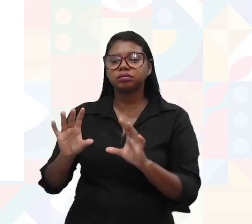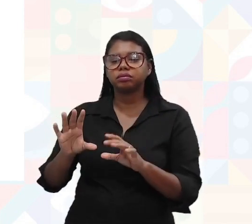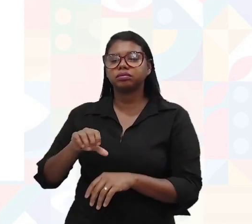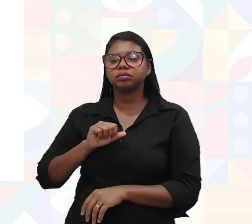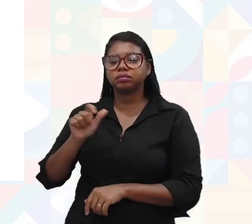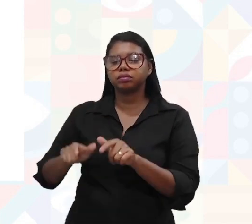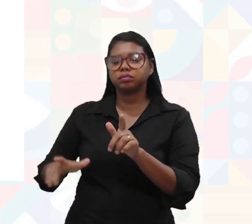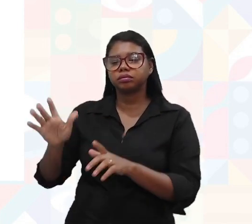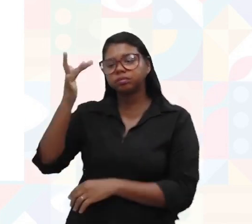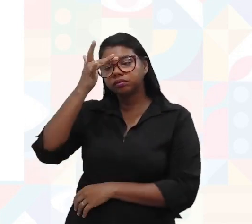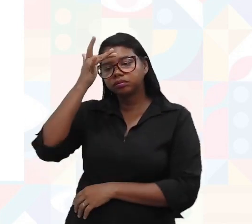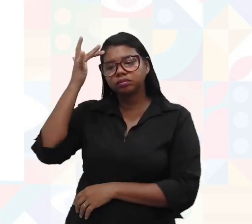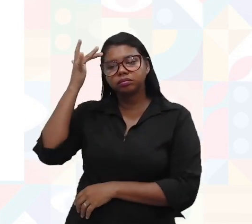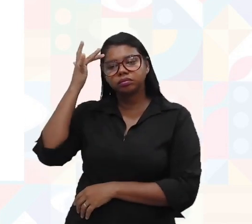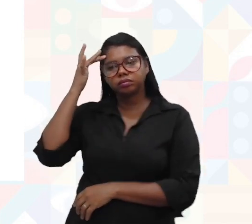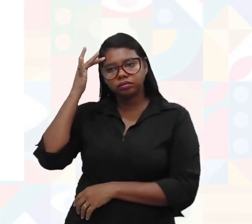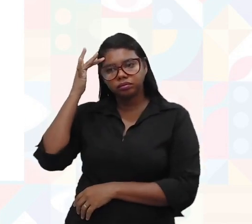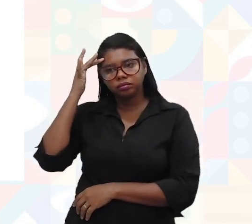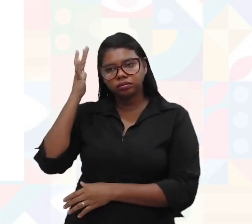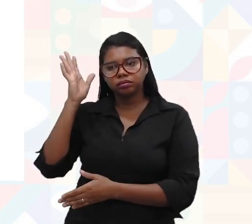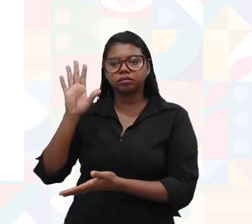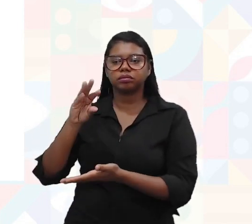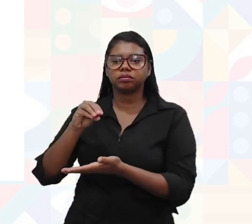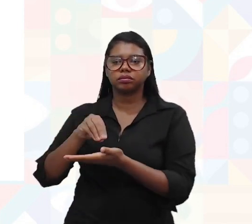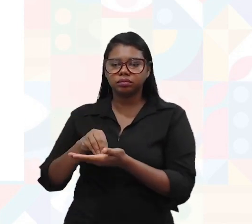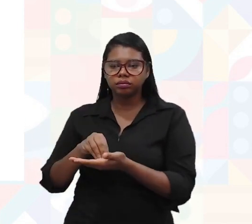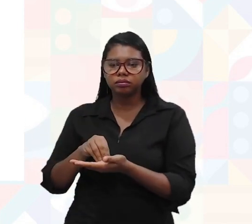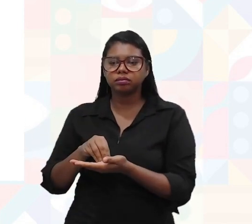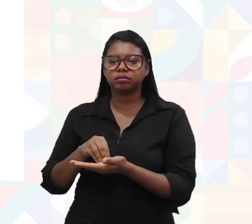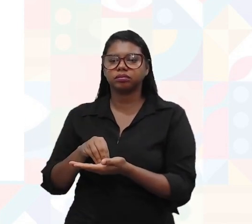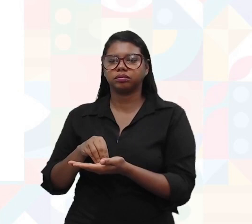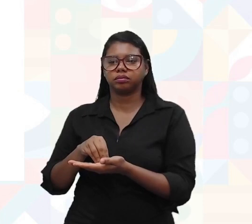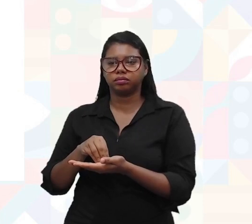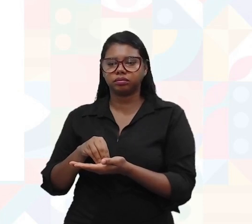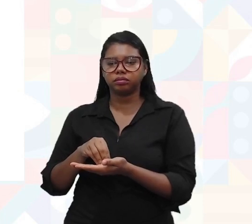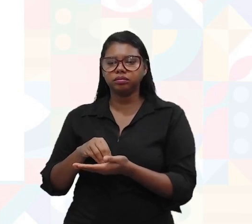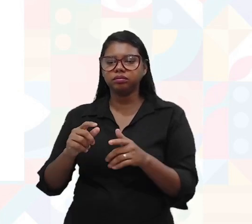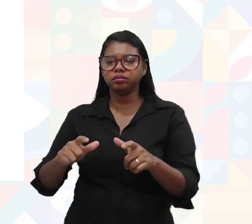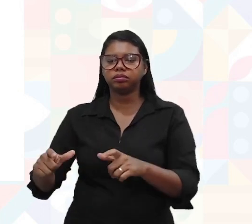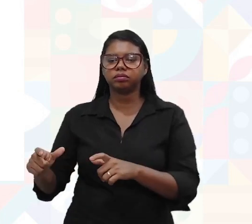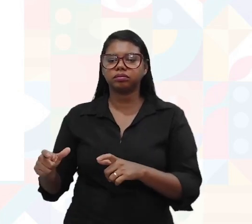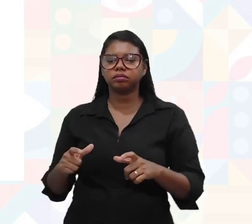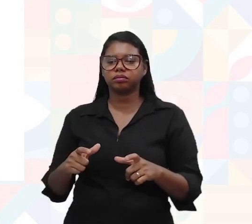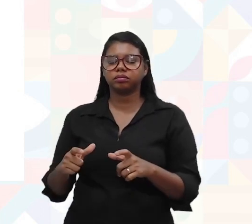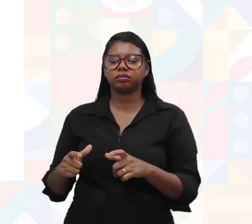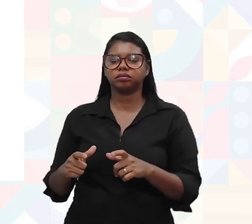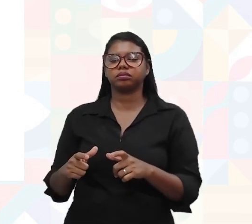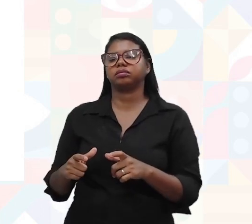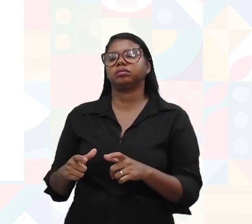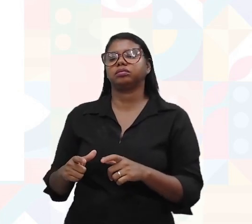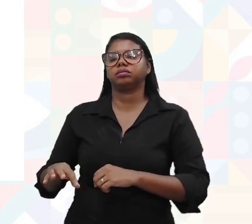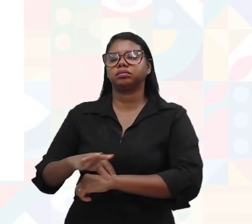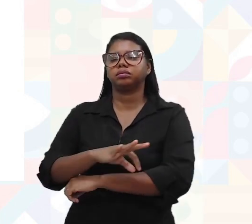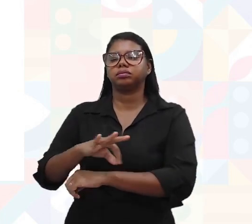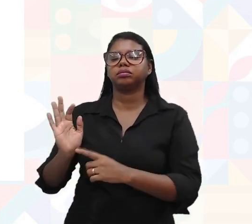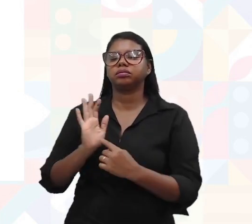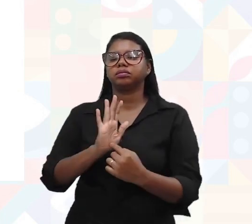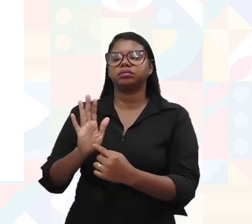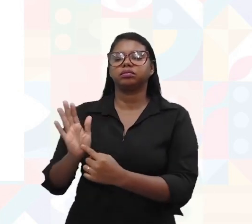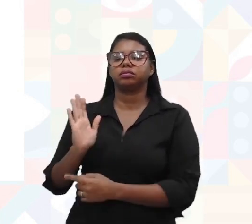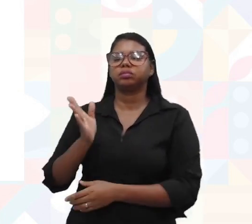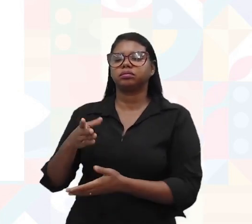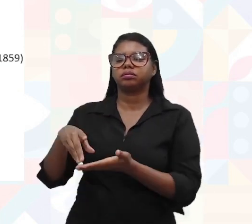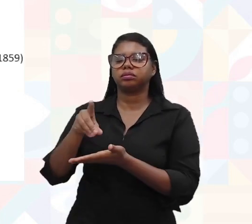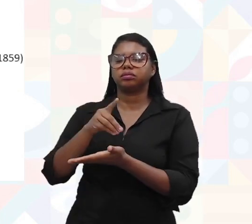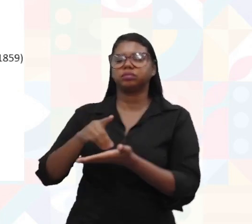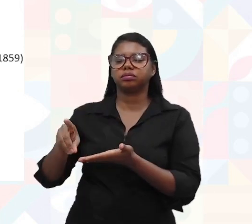pessoas e como eles são aplicados dentro dos espaços arquitetônicos, que é o espaço onde o designer